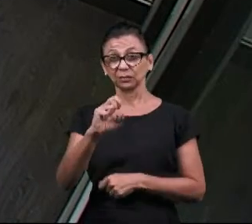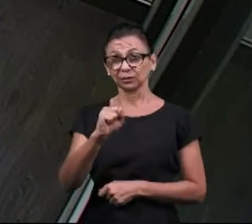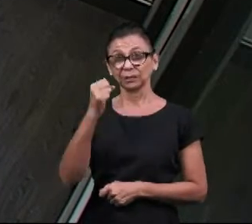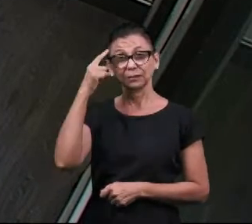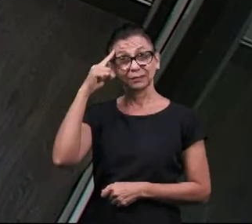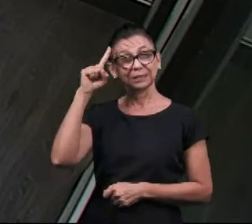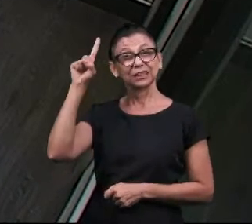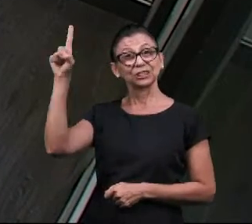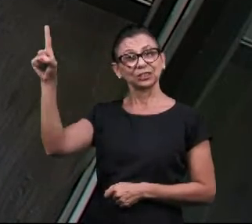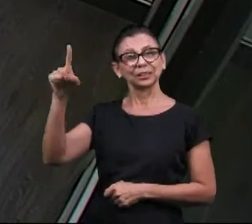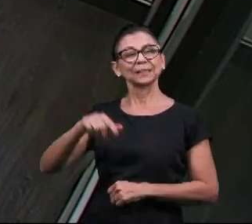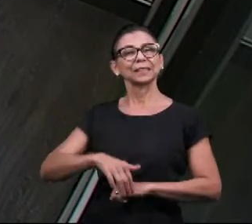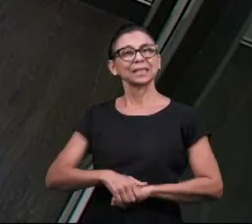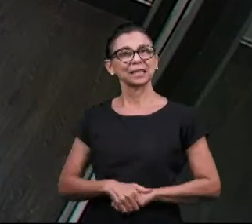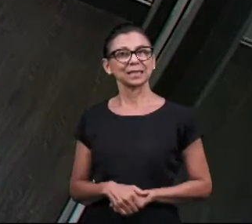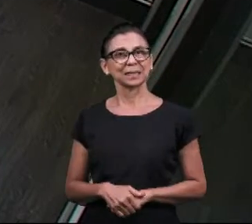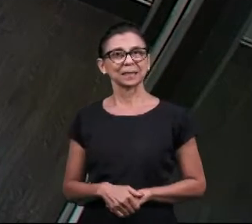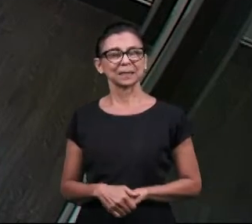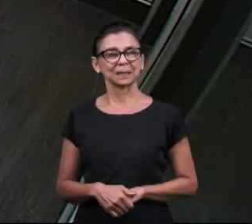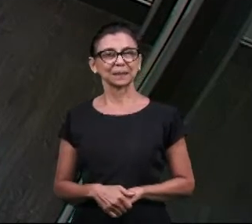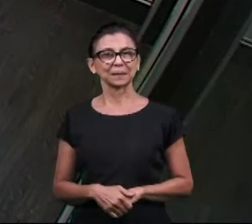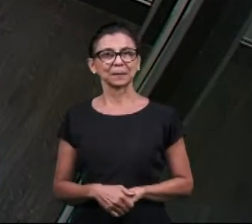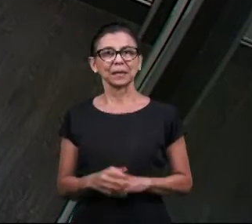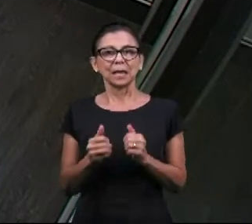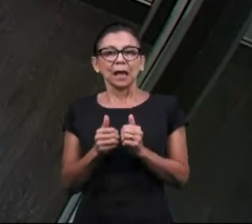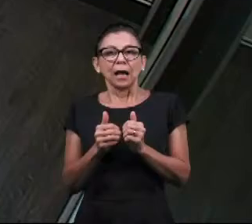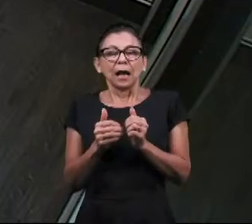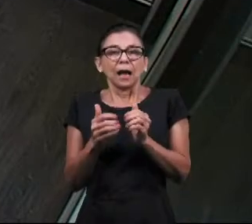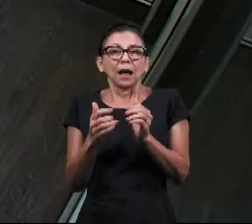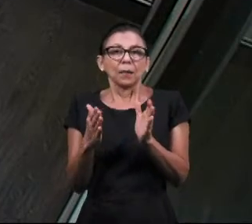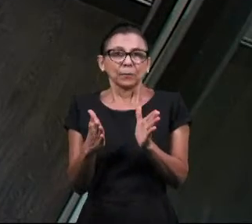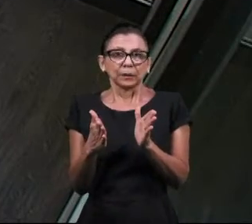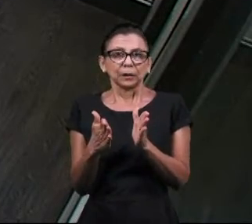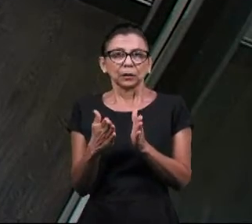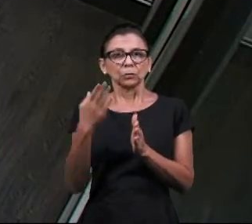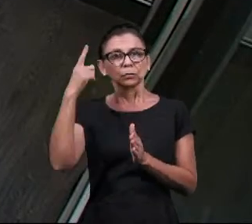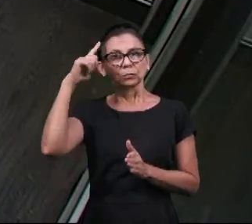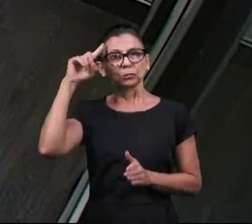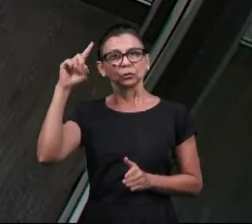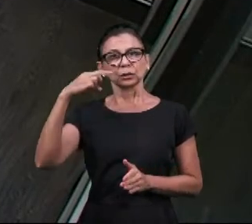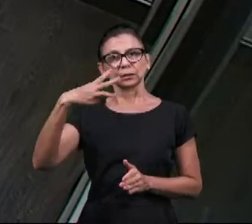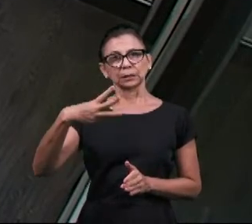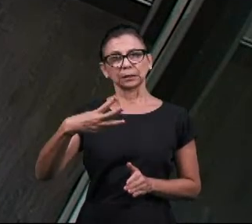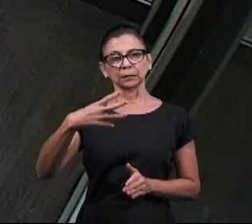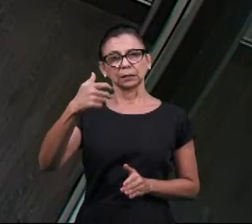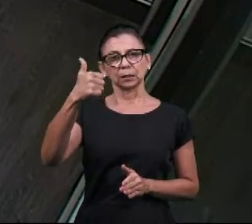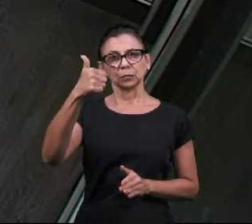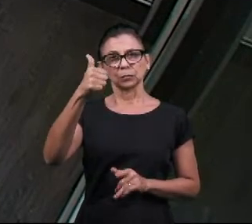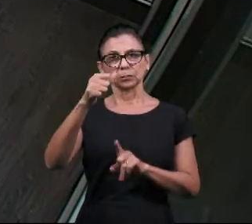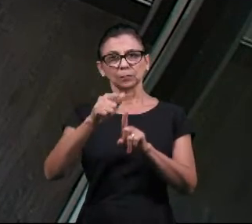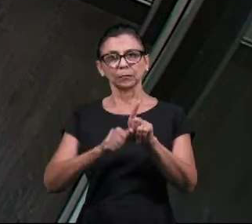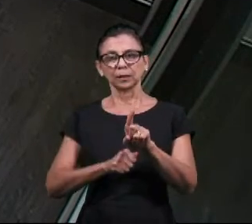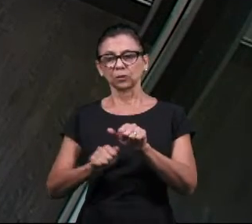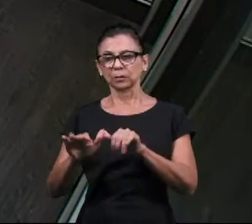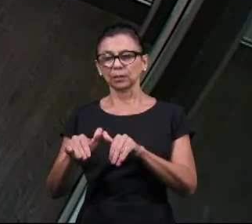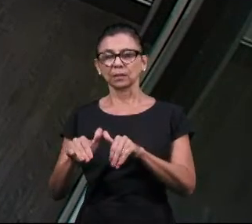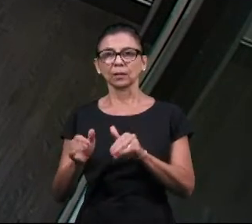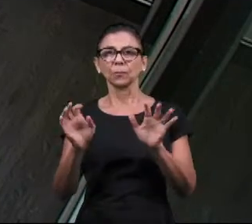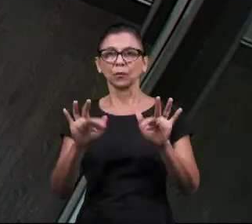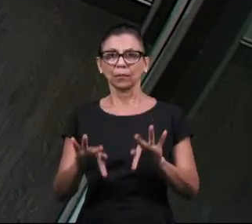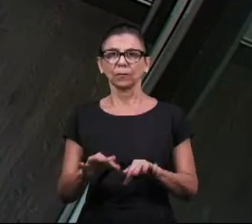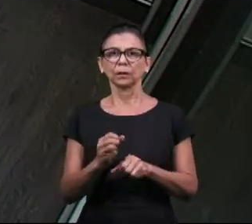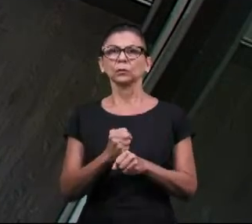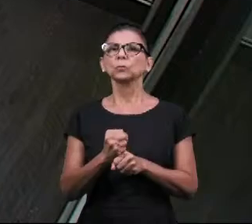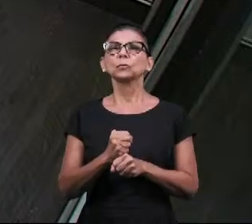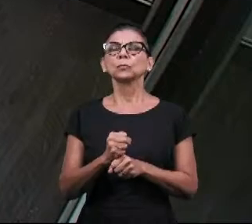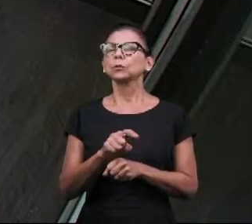A consagração foi no dia 31 de dezembro, foi num final de ano. O senhor lembra do ano? Eu